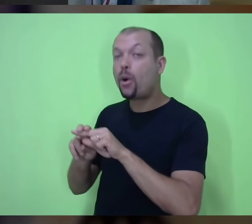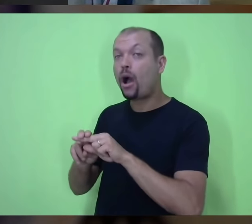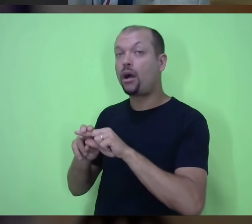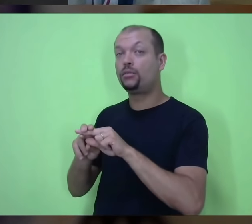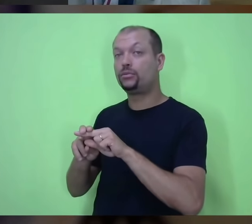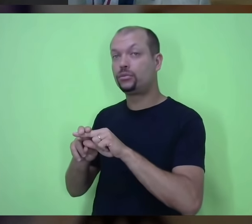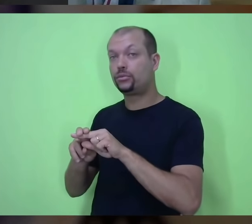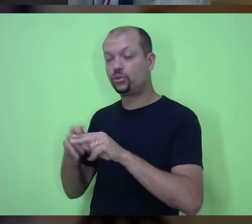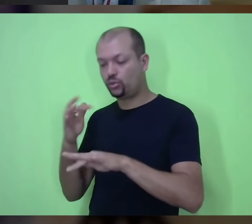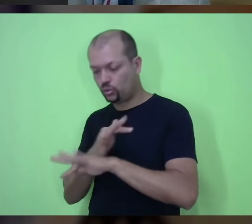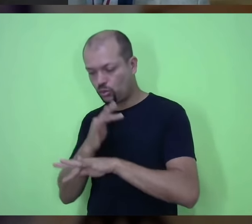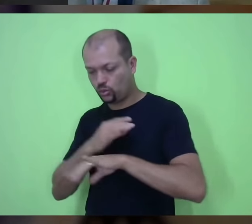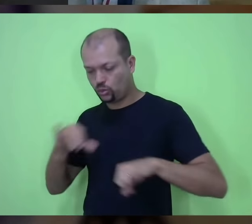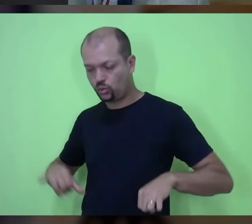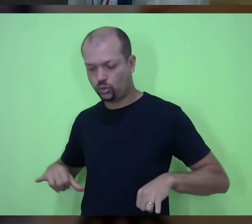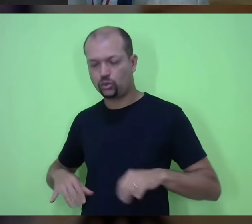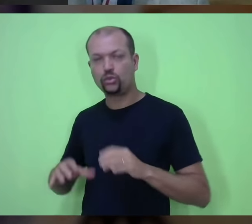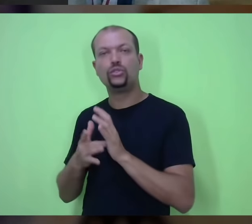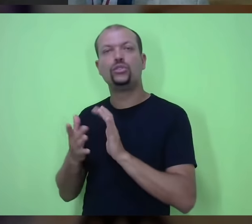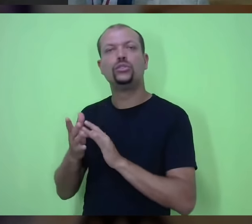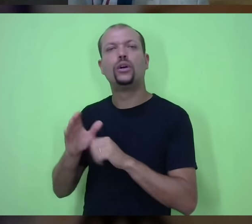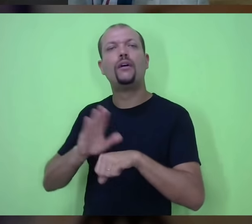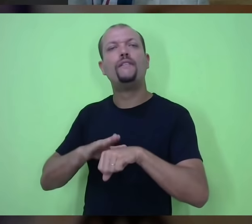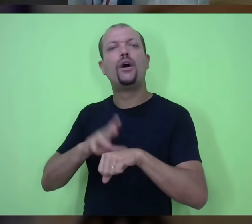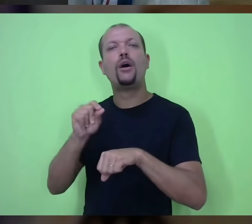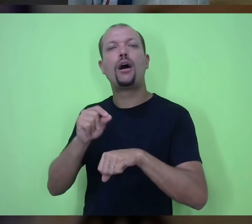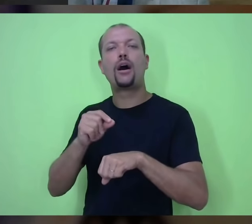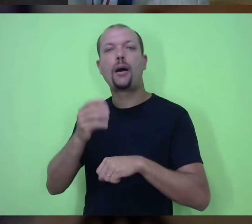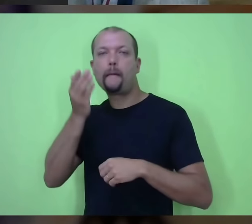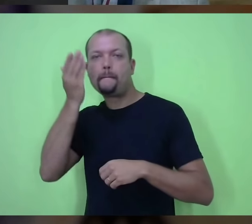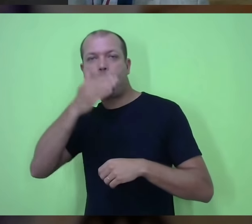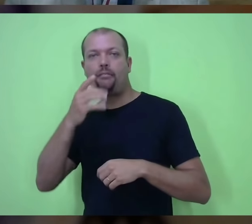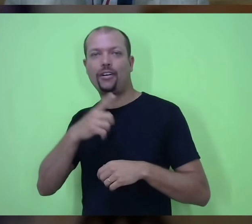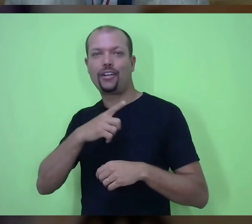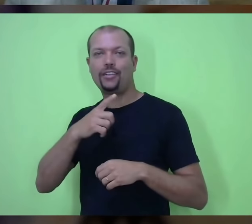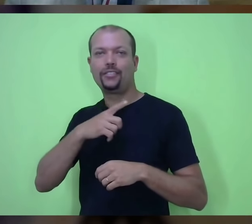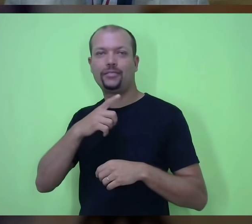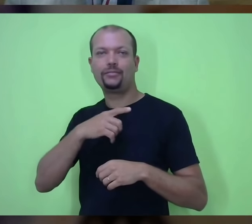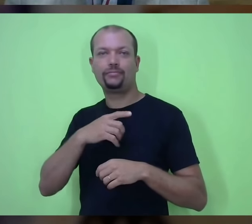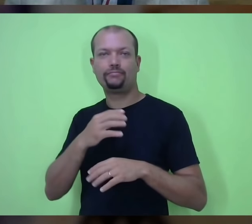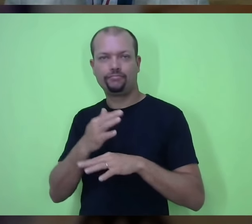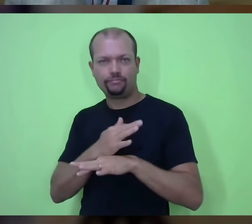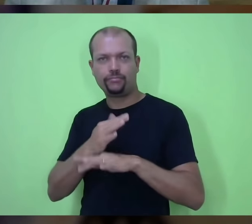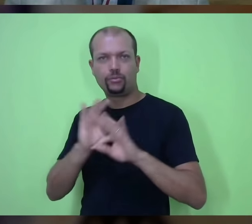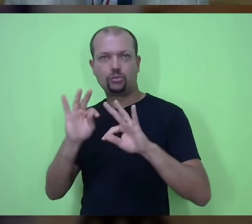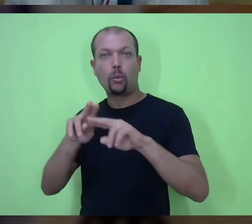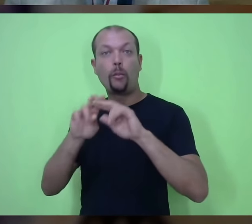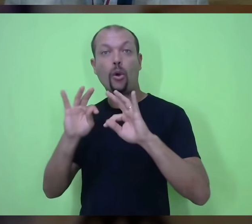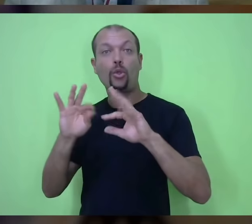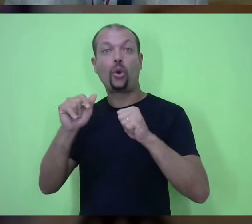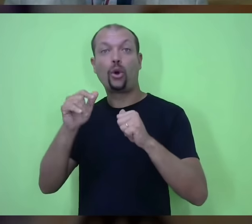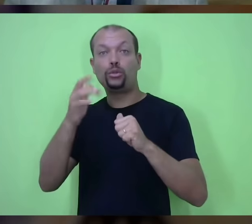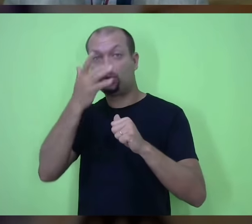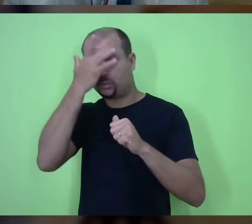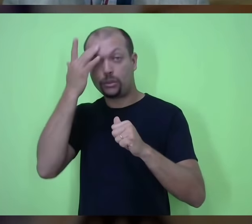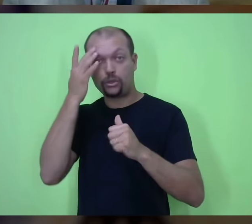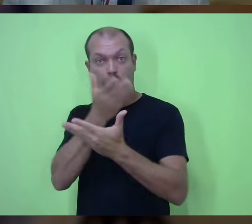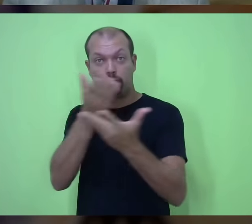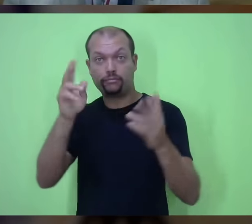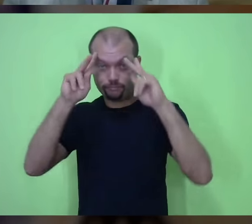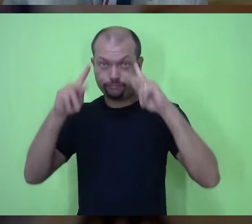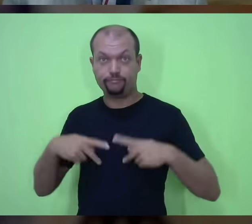do sofrimento da morte, ele o quê? Ele provou a morte por todos os homens. No